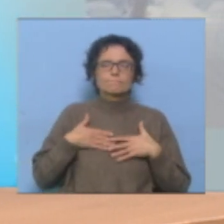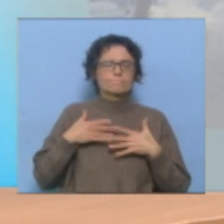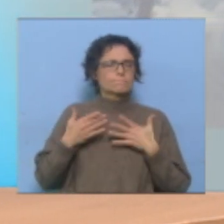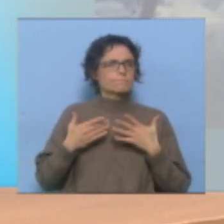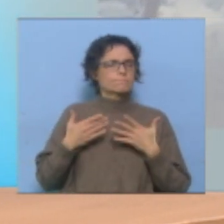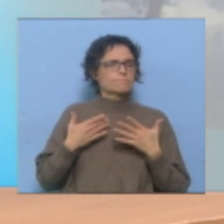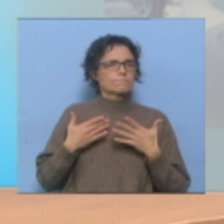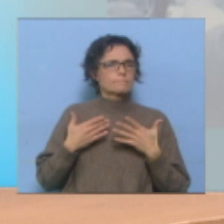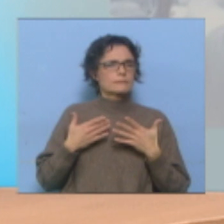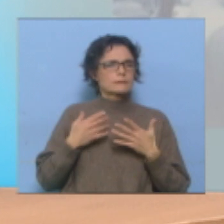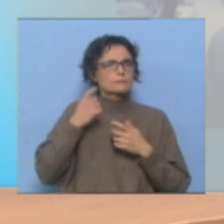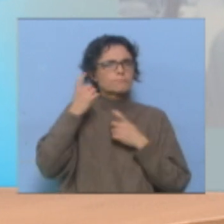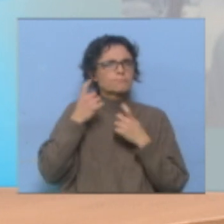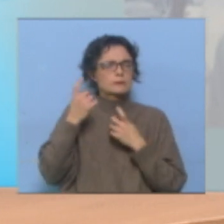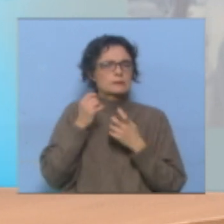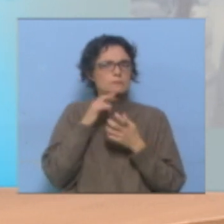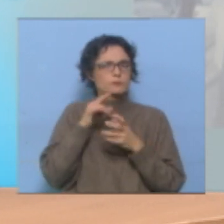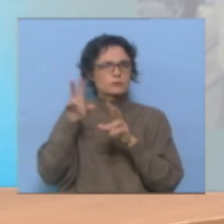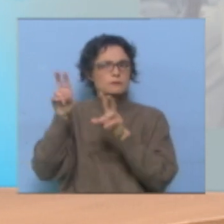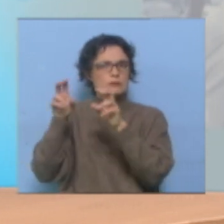parafaseando este título,